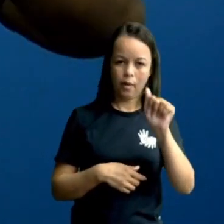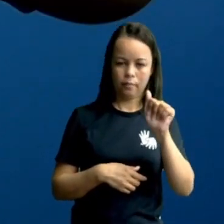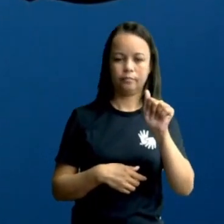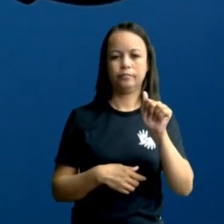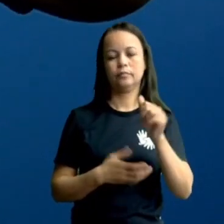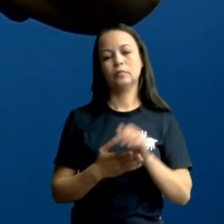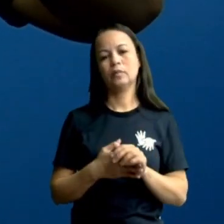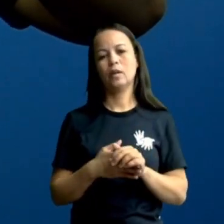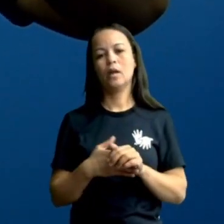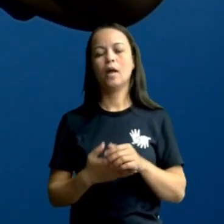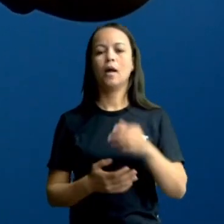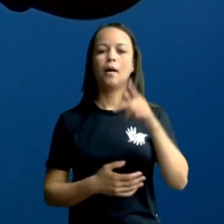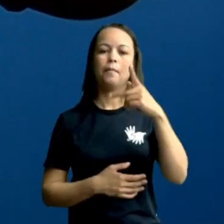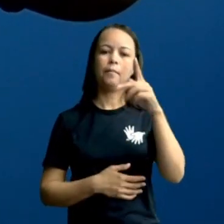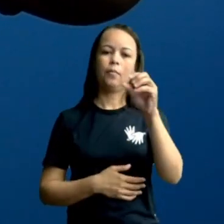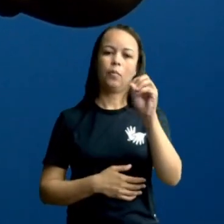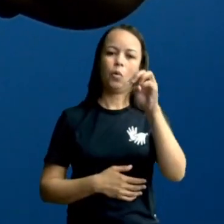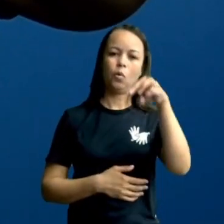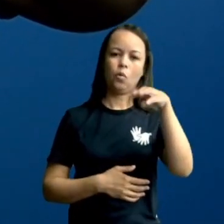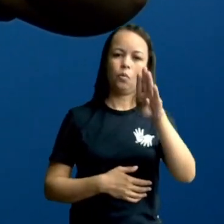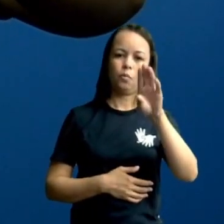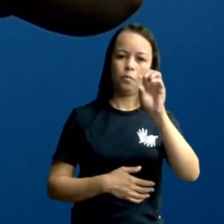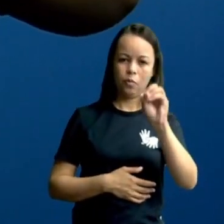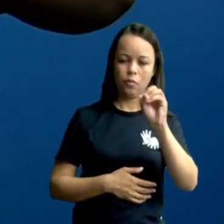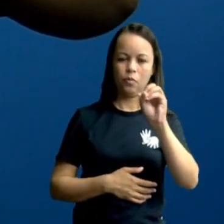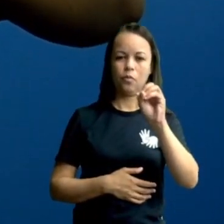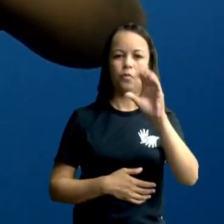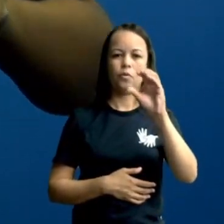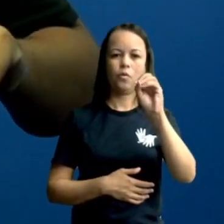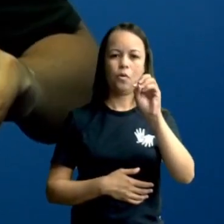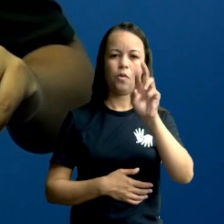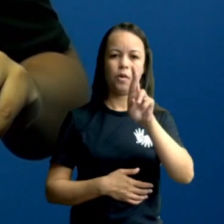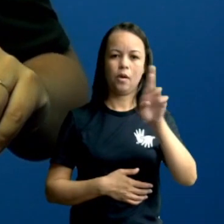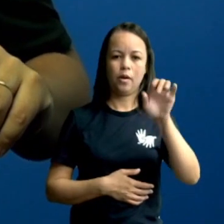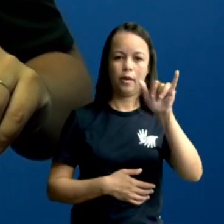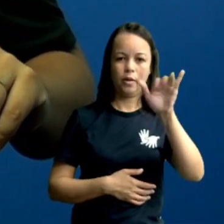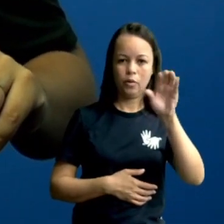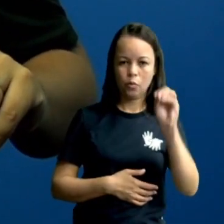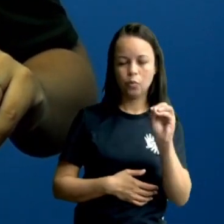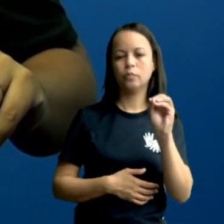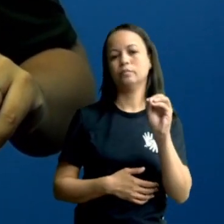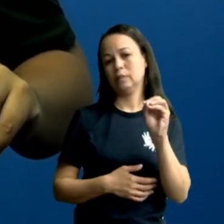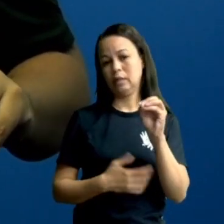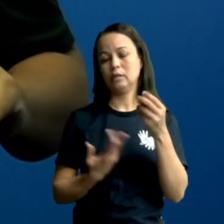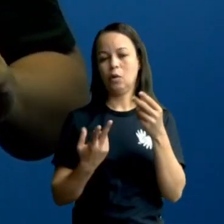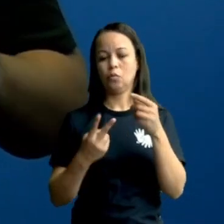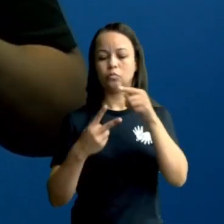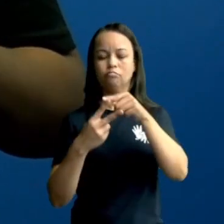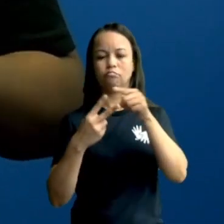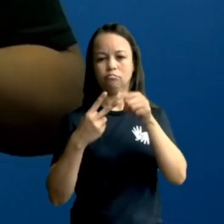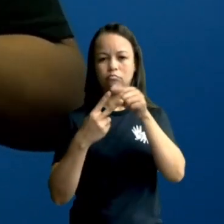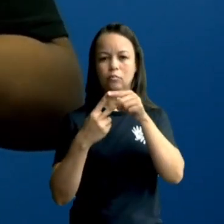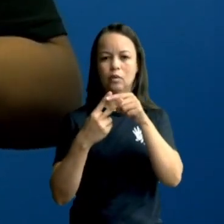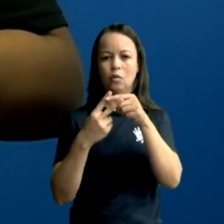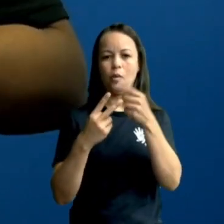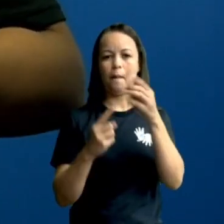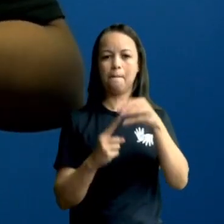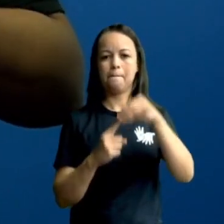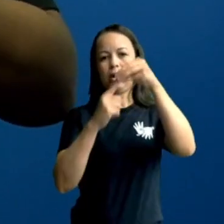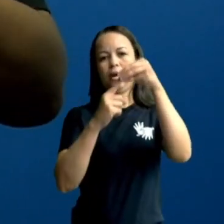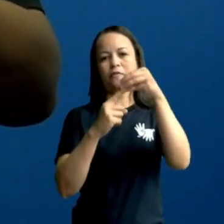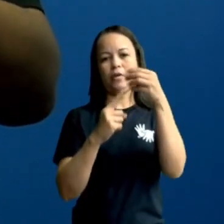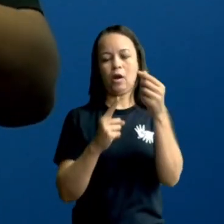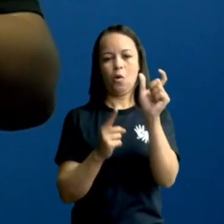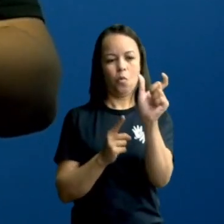né, de dois ou mais radicais que formam uma única palavra, chamamos de